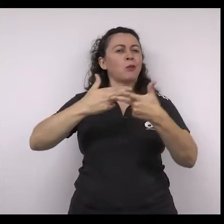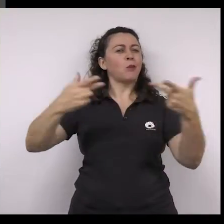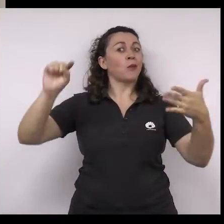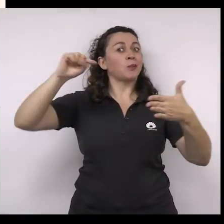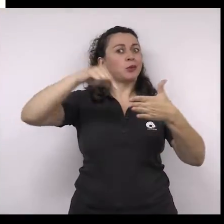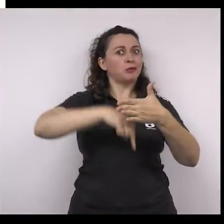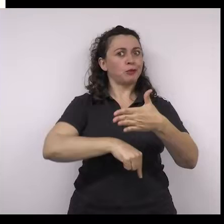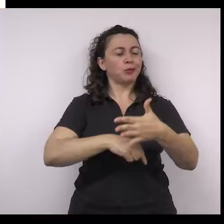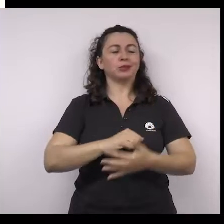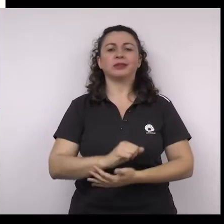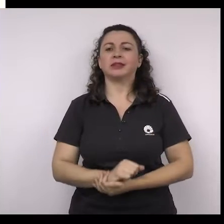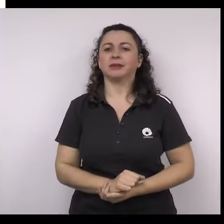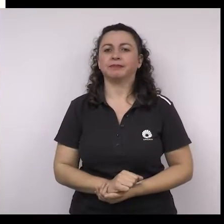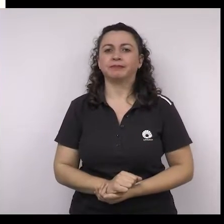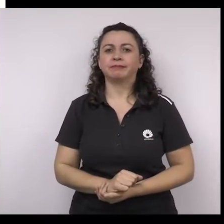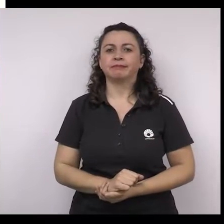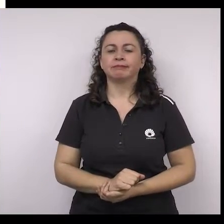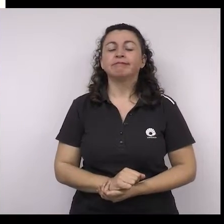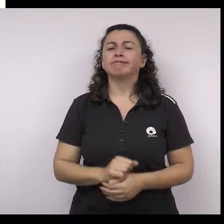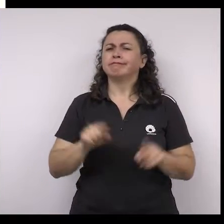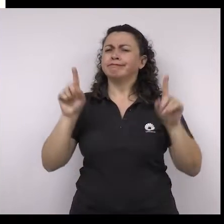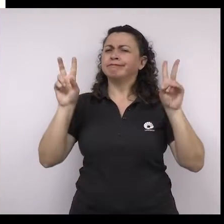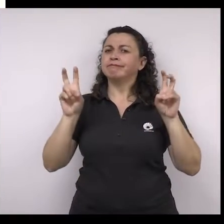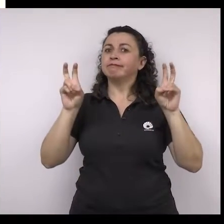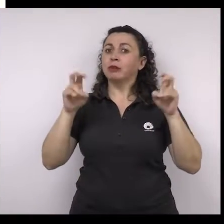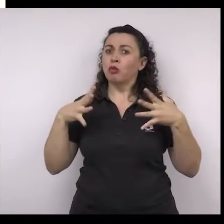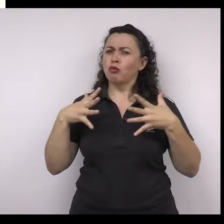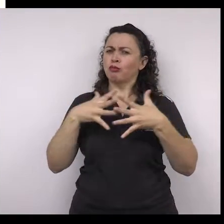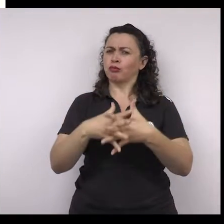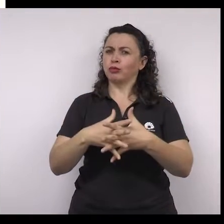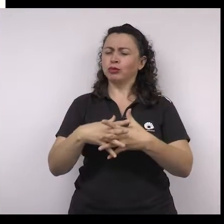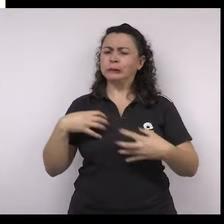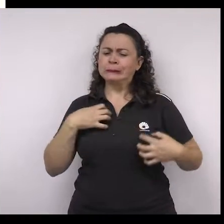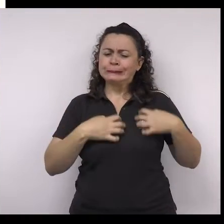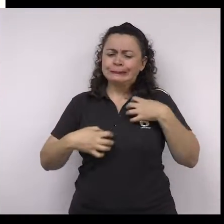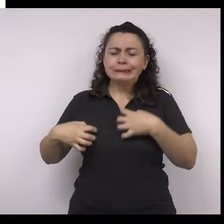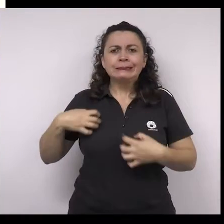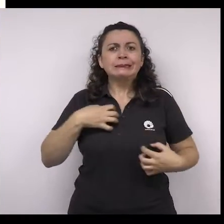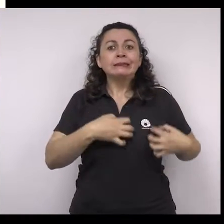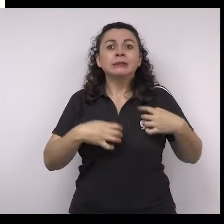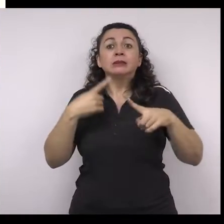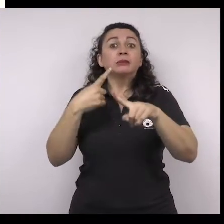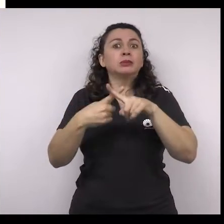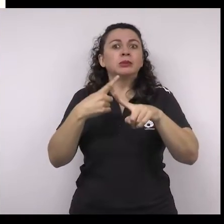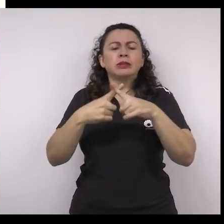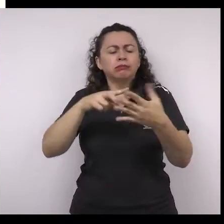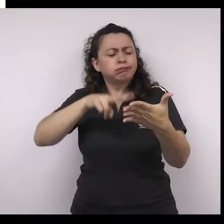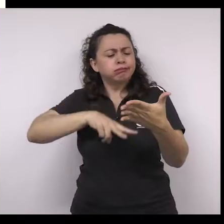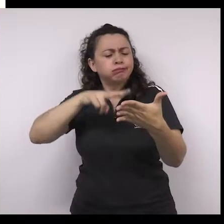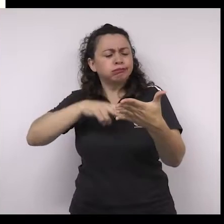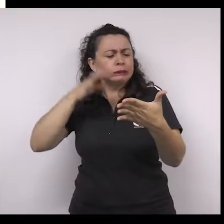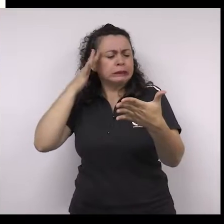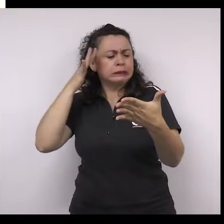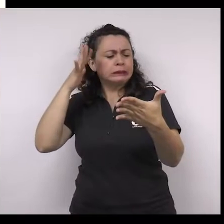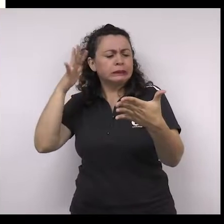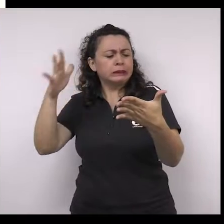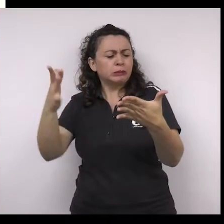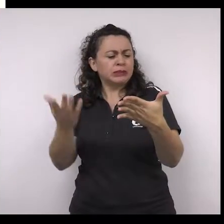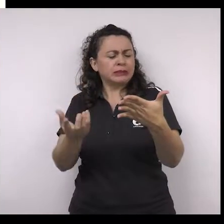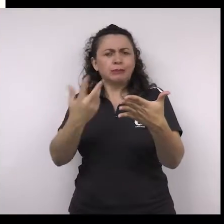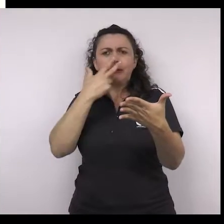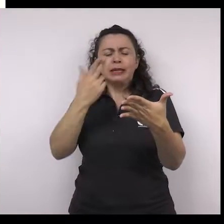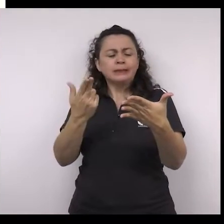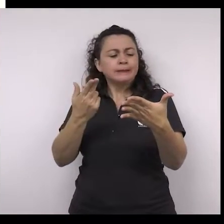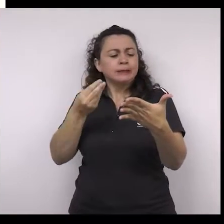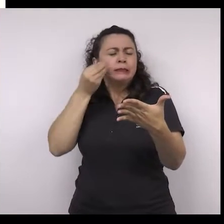profundas. É algo confuso, é algo que te perturba, é algo que você vai ter que lidar com isso, você vai ter que ingerir isso e